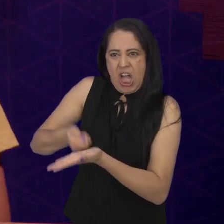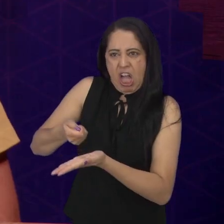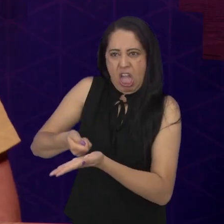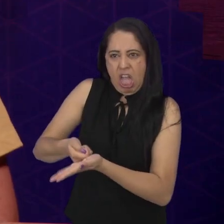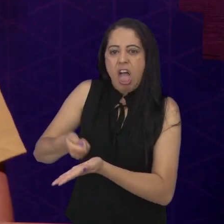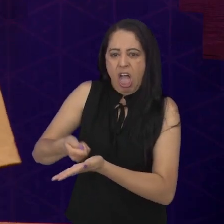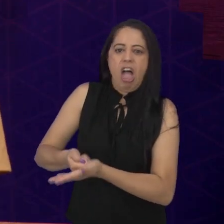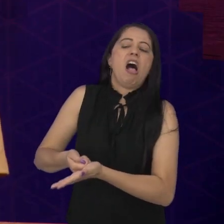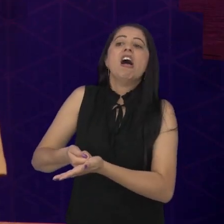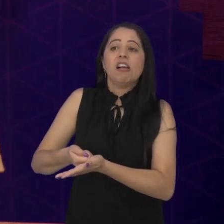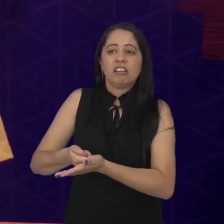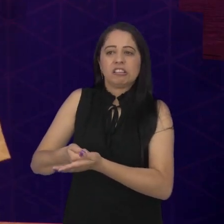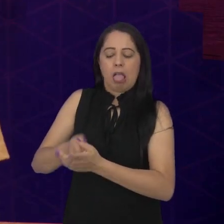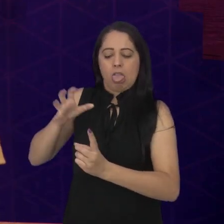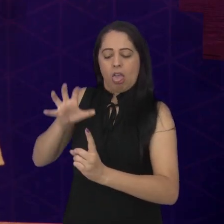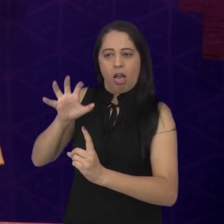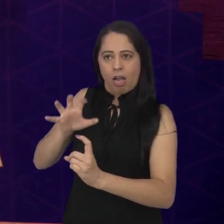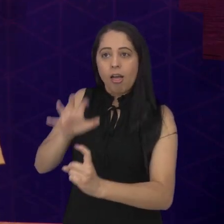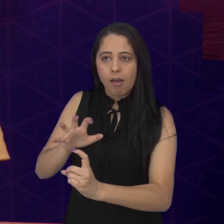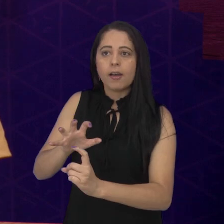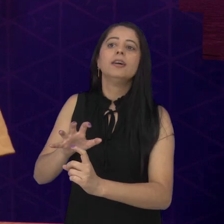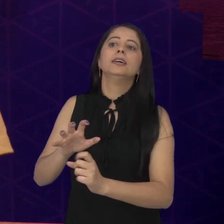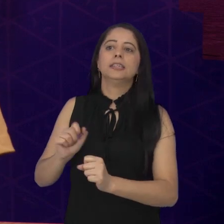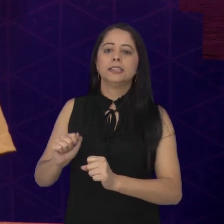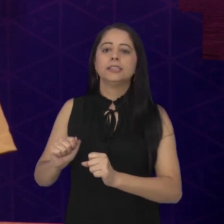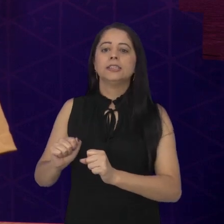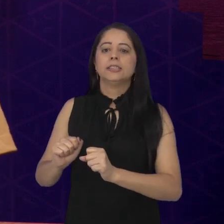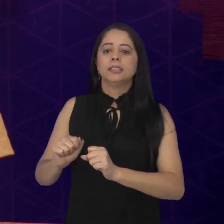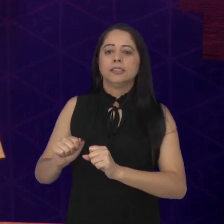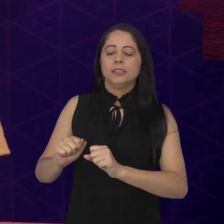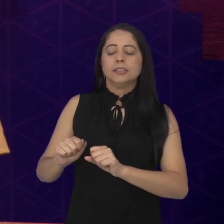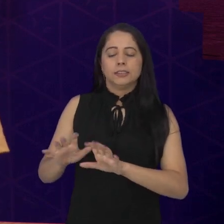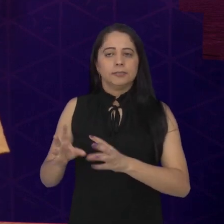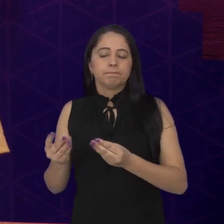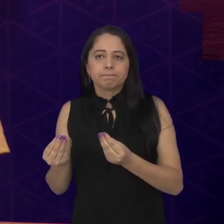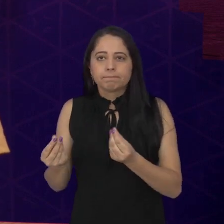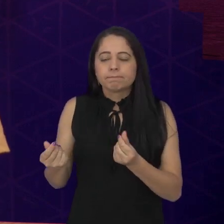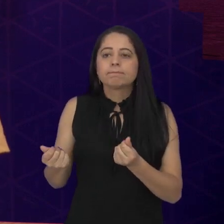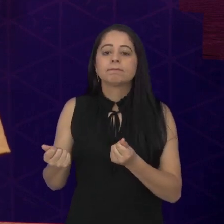mais opressores e totalitários, assim, ou que